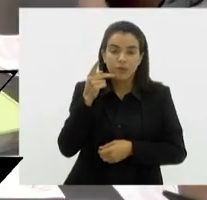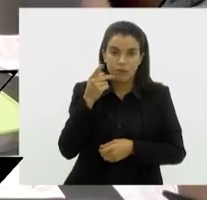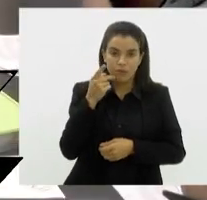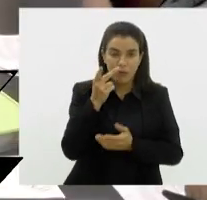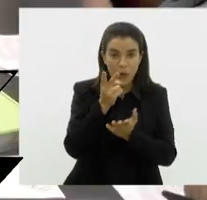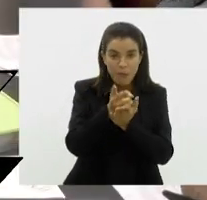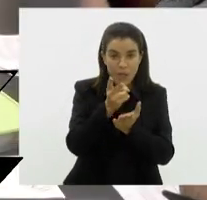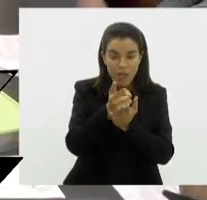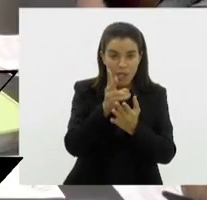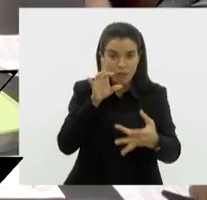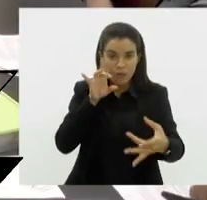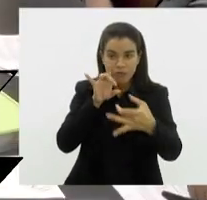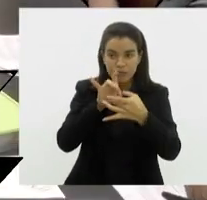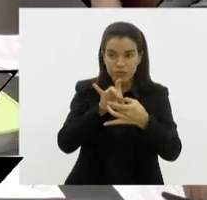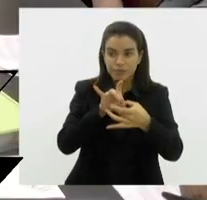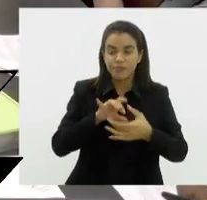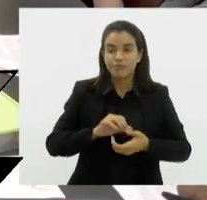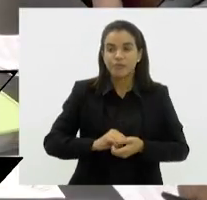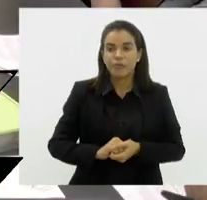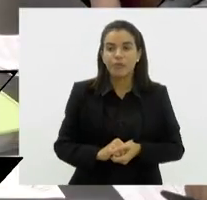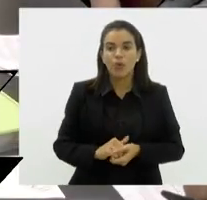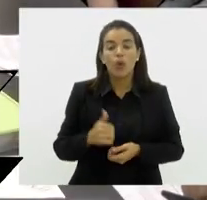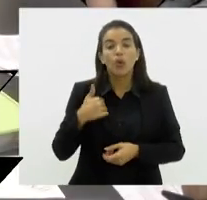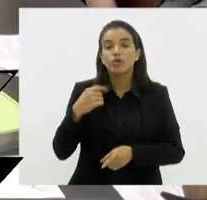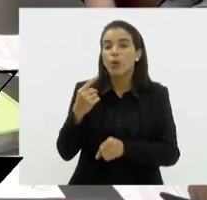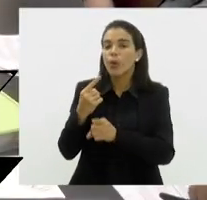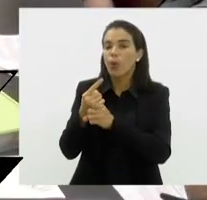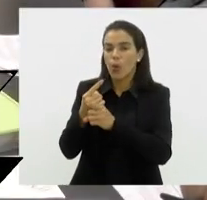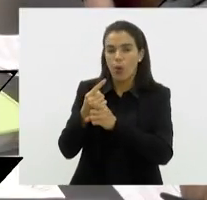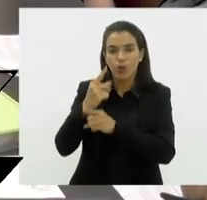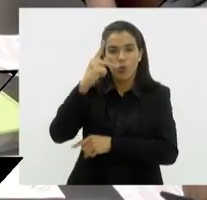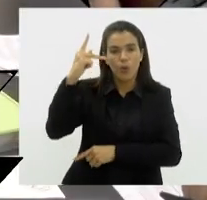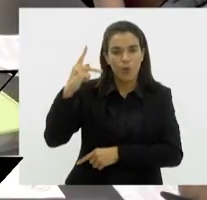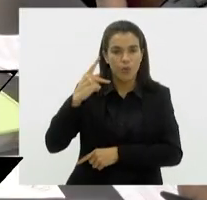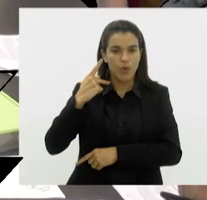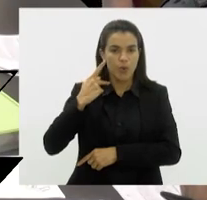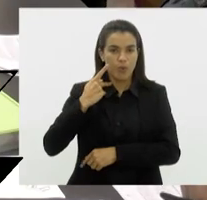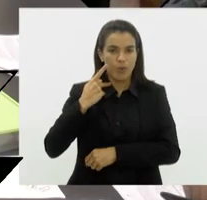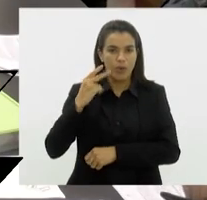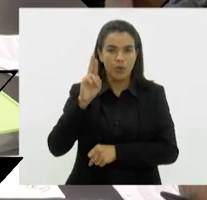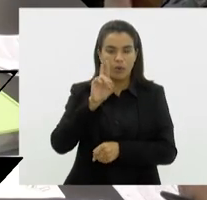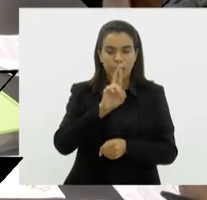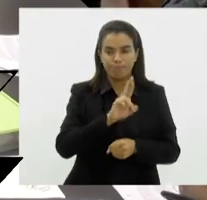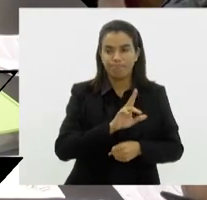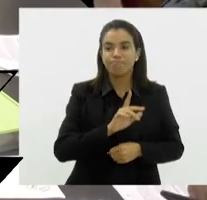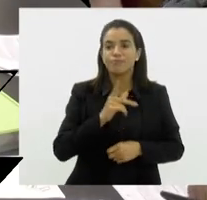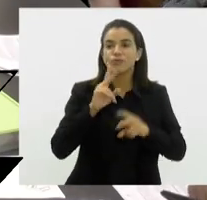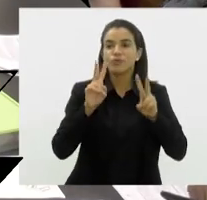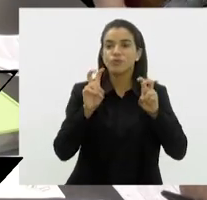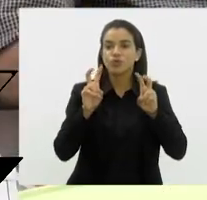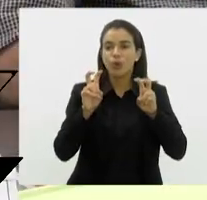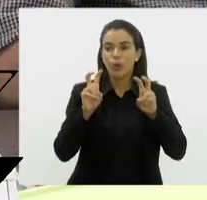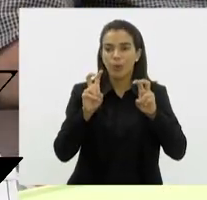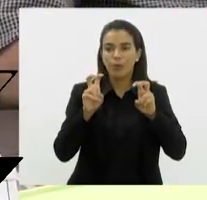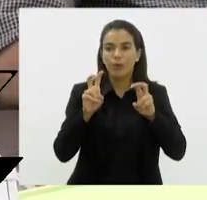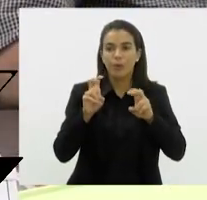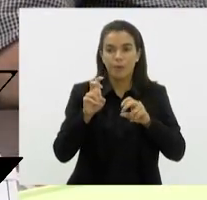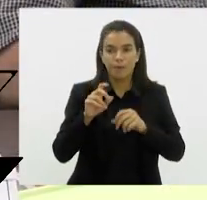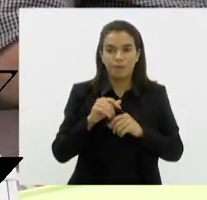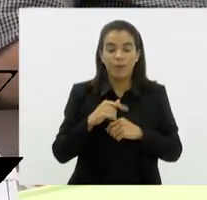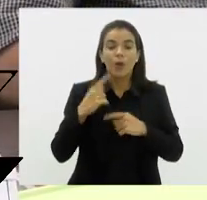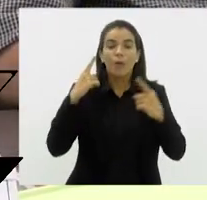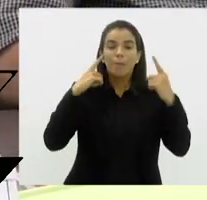Vossa Excelência, eu hoje vou ter encontro com o procurador da República sobre uma questão que eu me meti há muito tempo atrás, que era o barulho